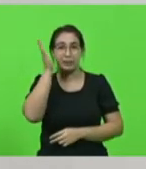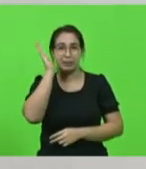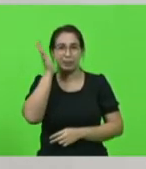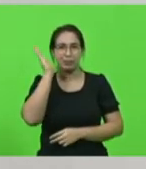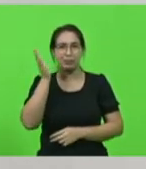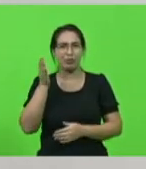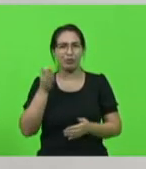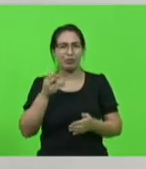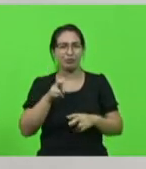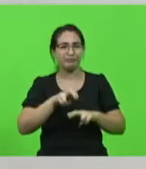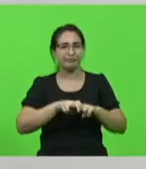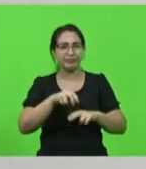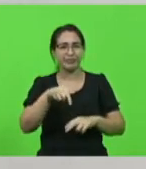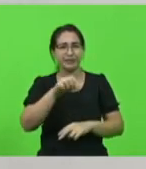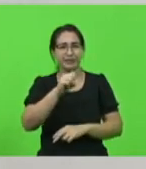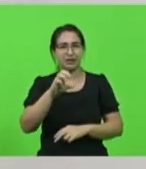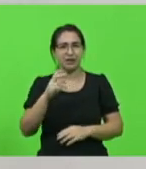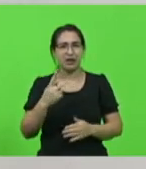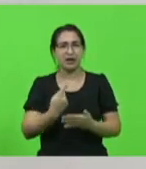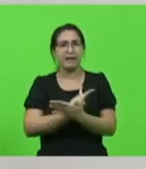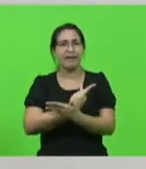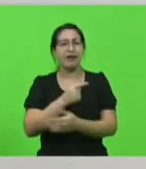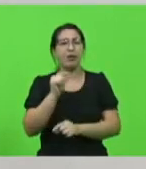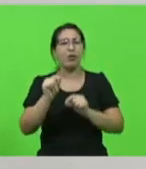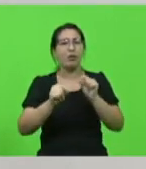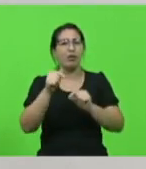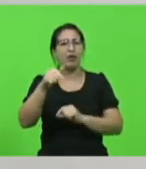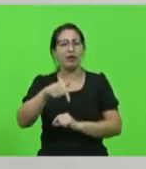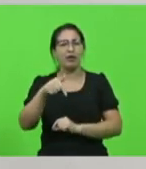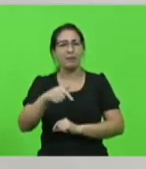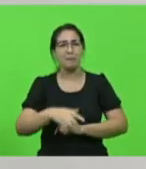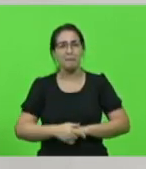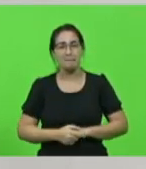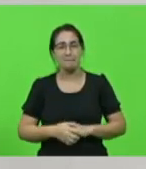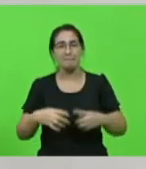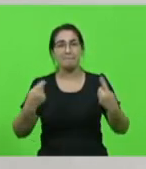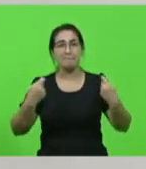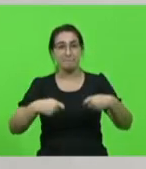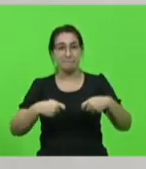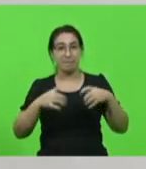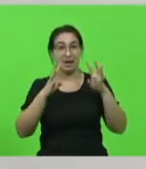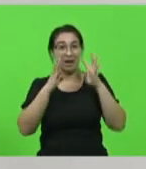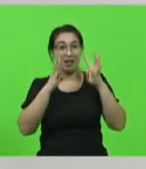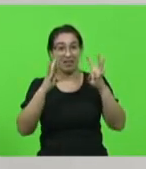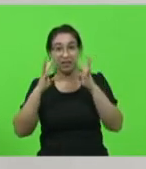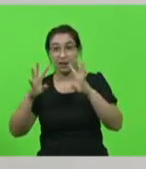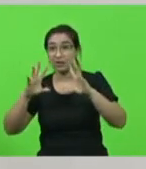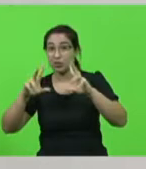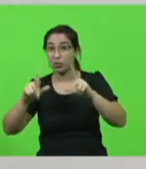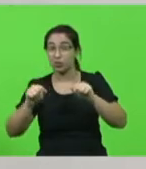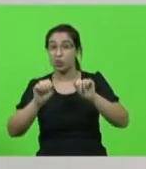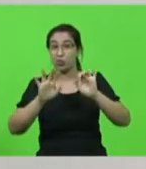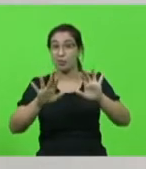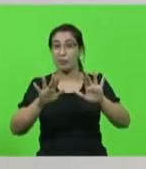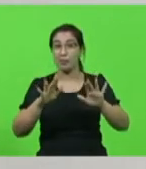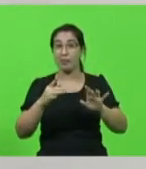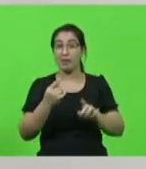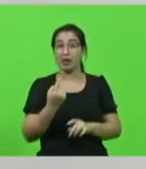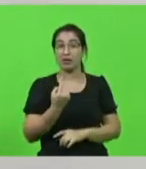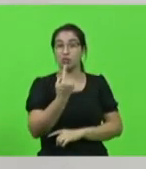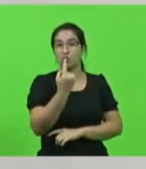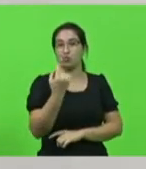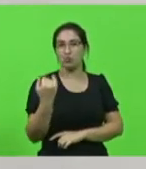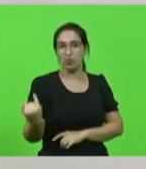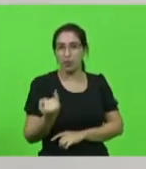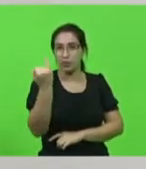O que está acontecendo de errado aqui? Nós prestamos atenção em tudo, menos naquilo que é necessário prestar atenção.